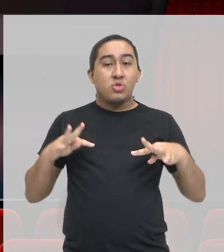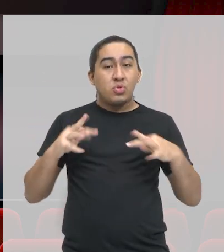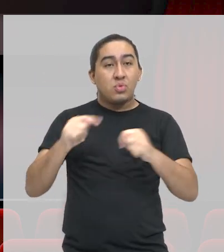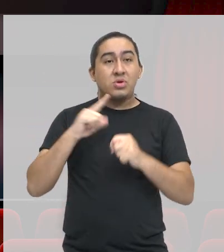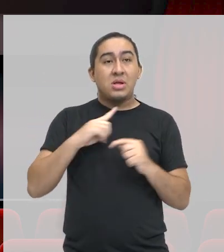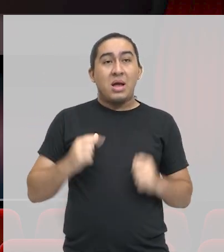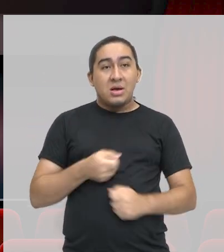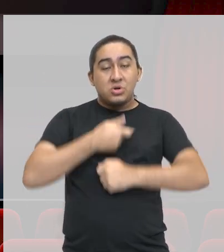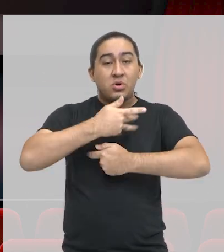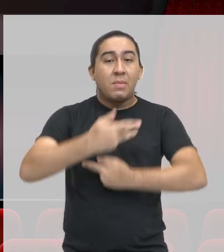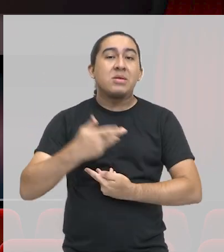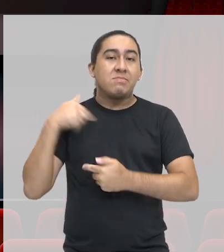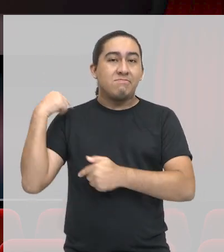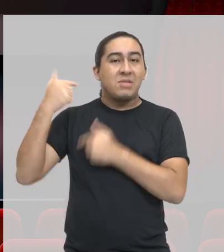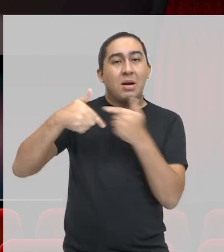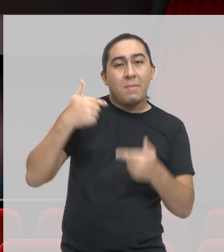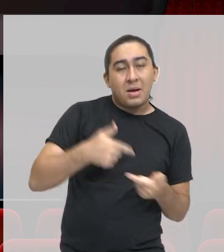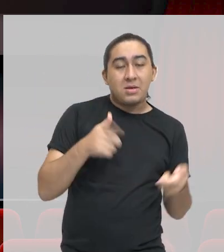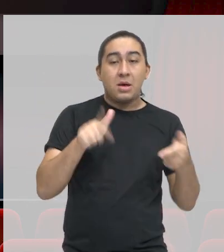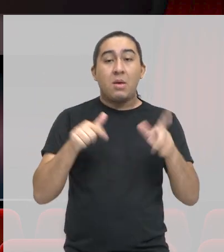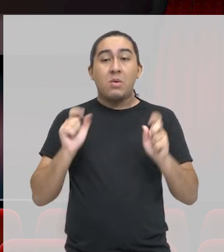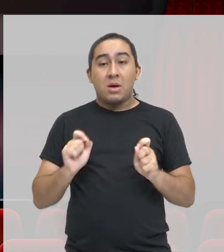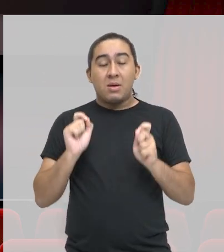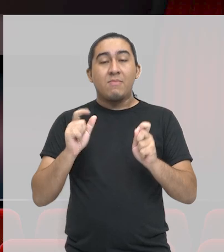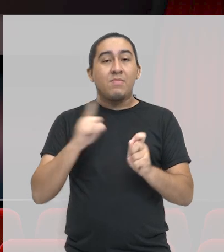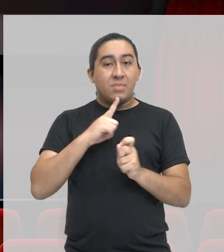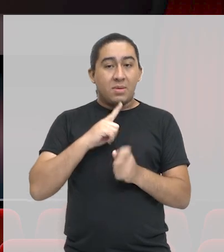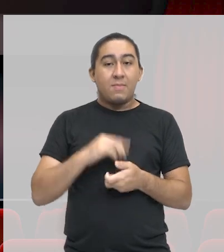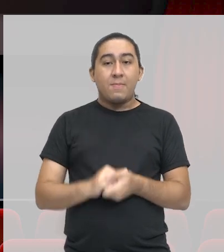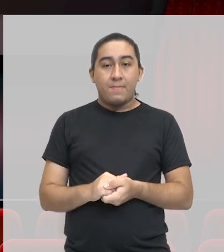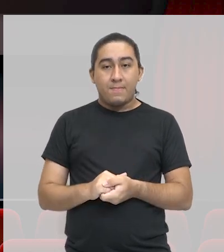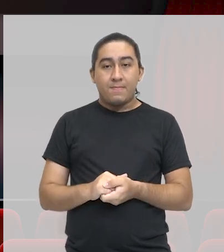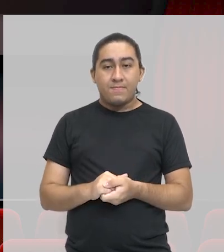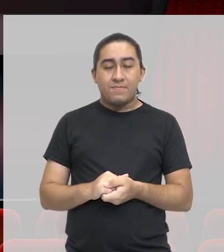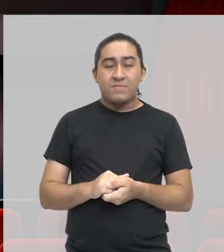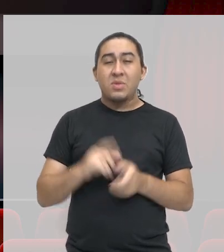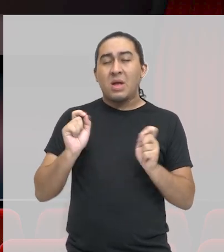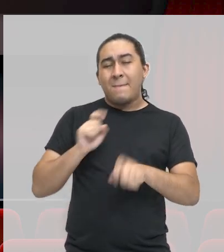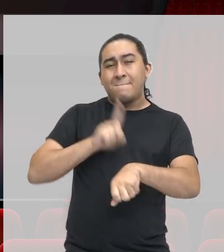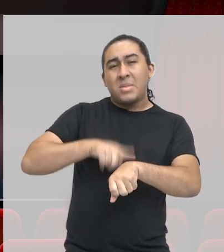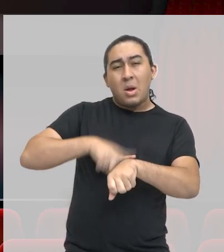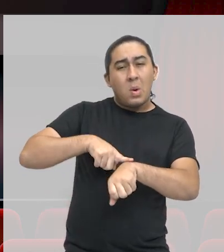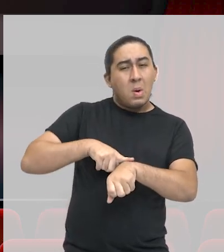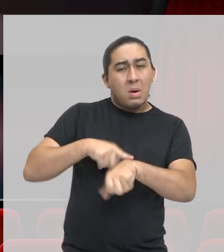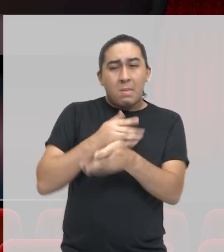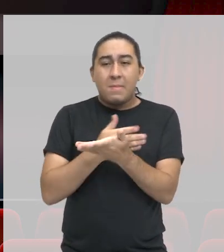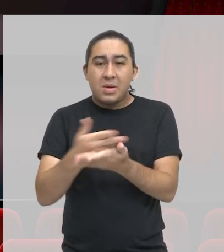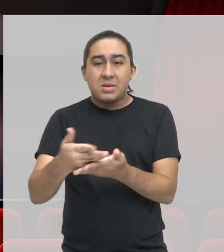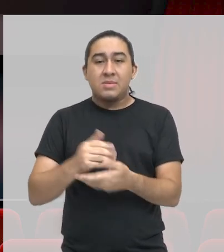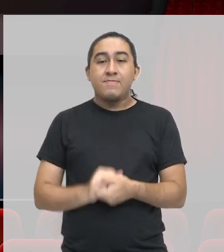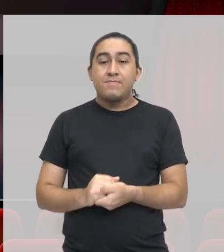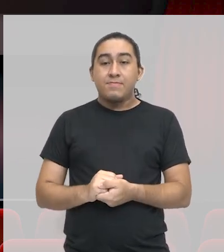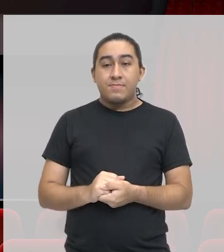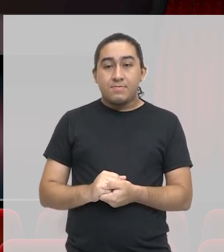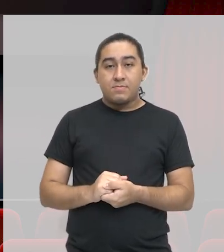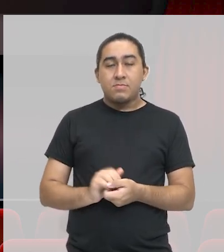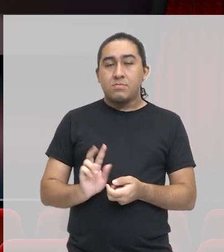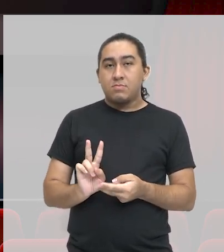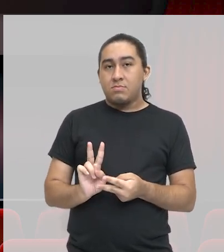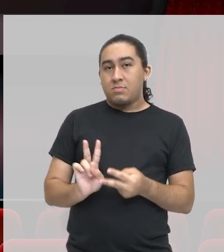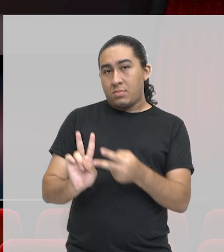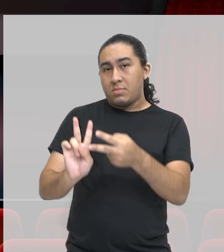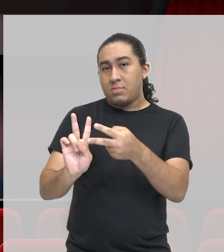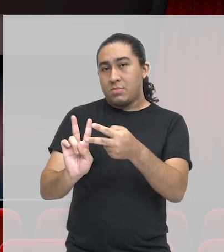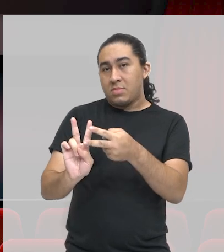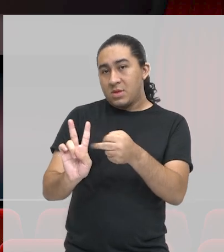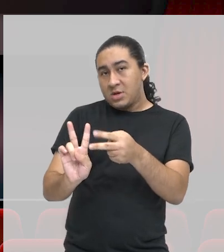formas dramáticas no jogo de improvisação. Então, as etnias indígenas, eles estão